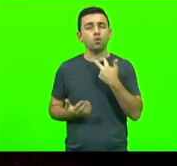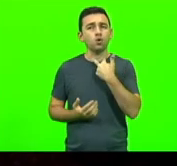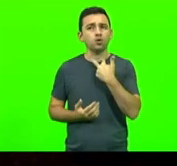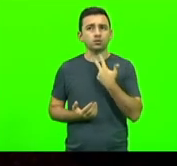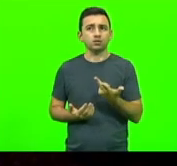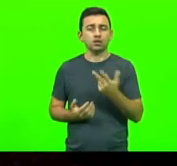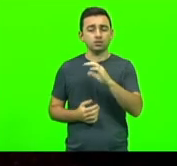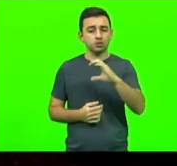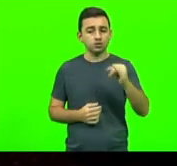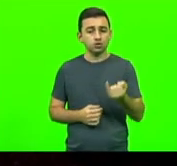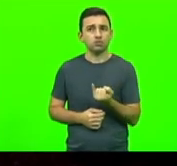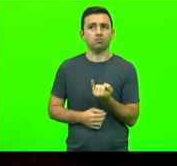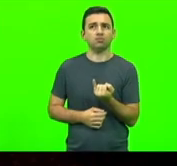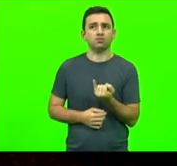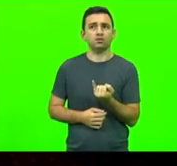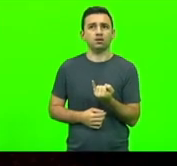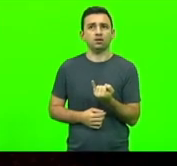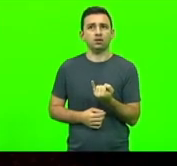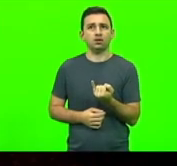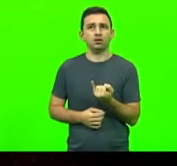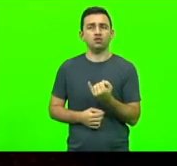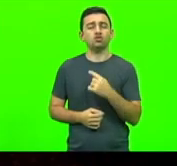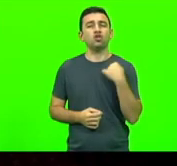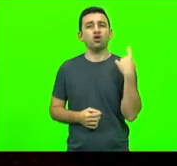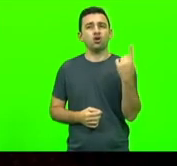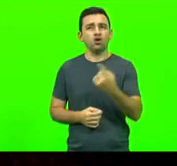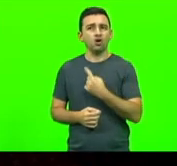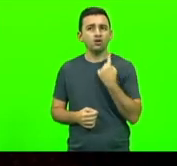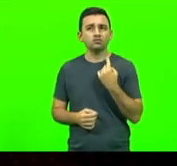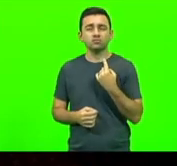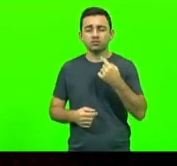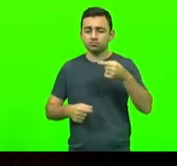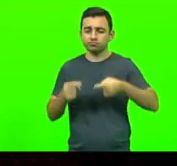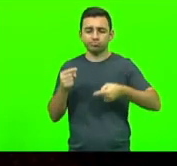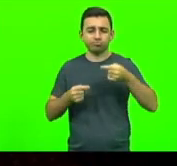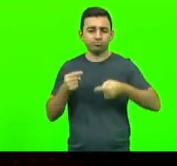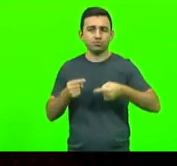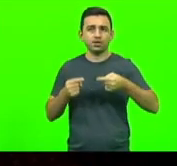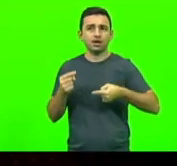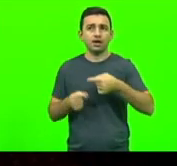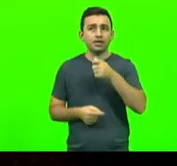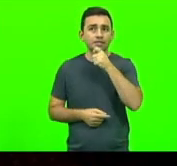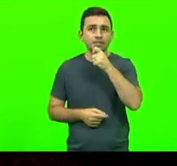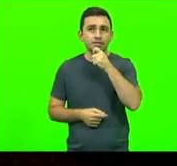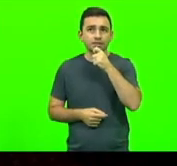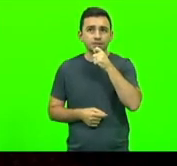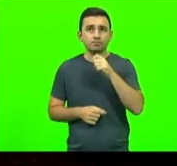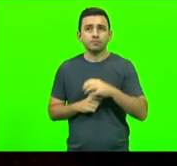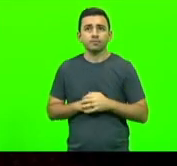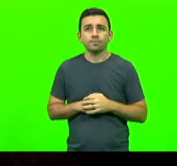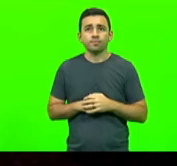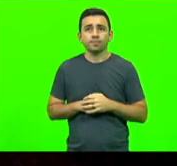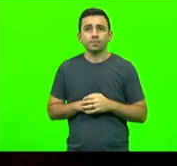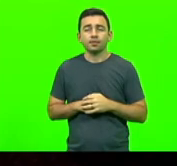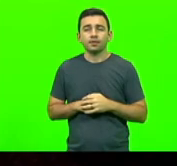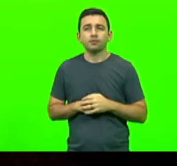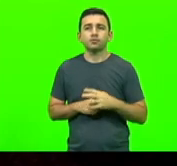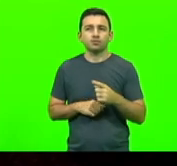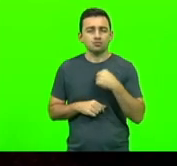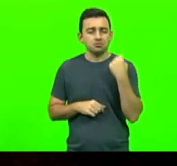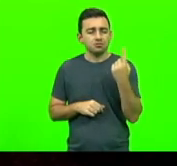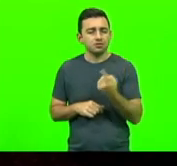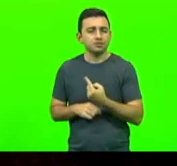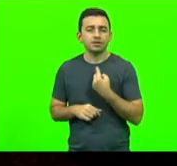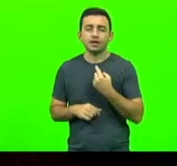Constituição e Justiça. Nós ainda não chegamos na discussão, senhoras e senhores, nós ainda não chegamos